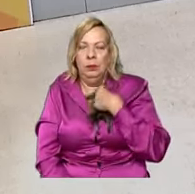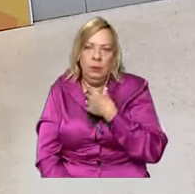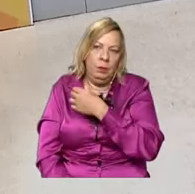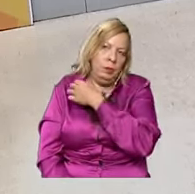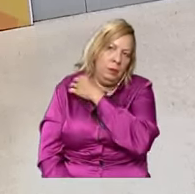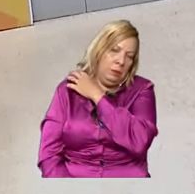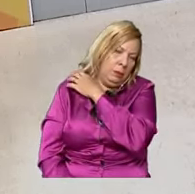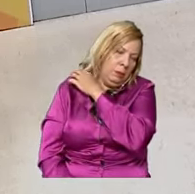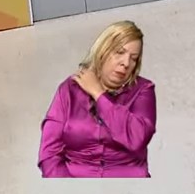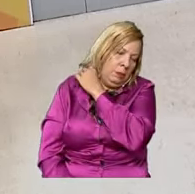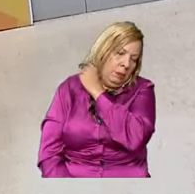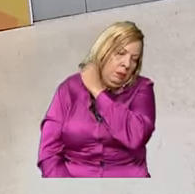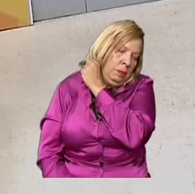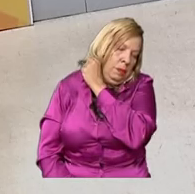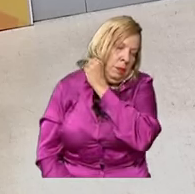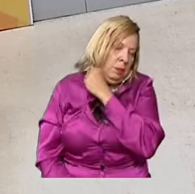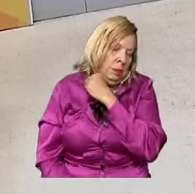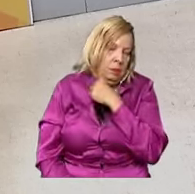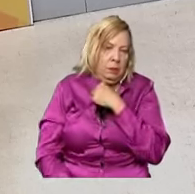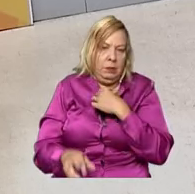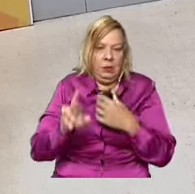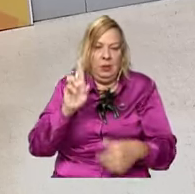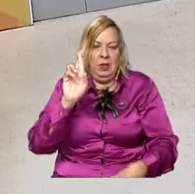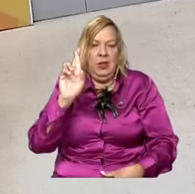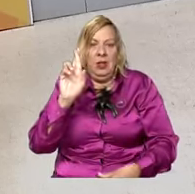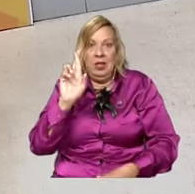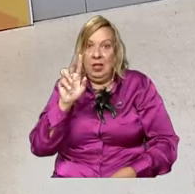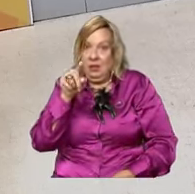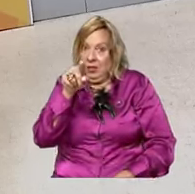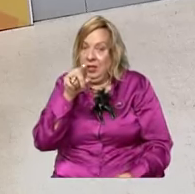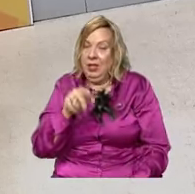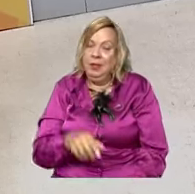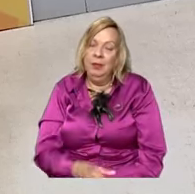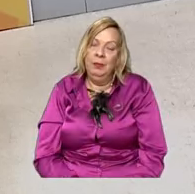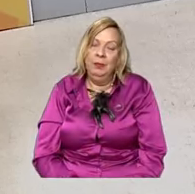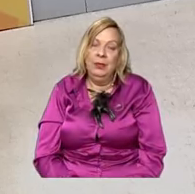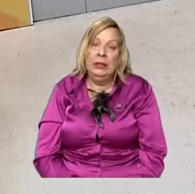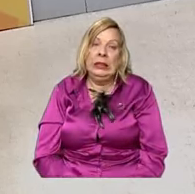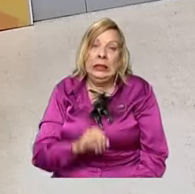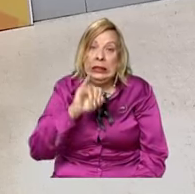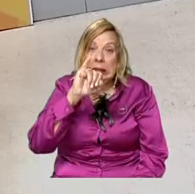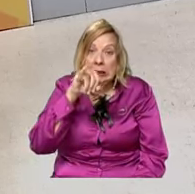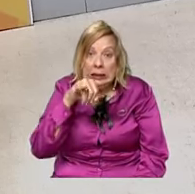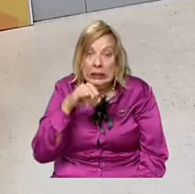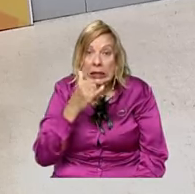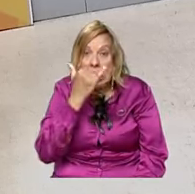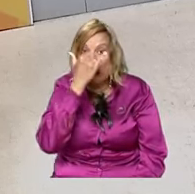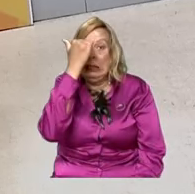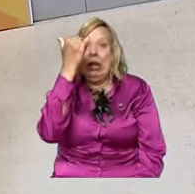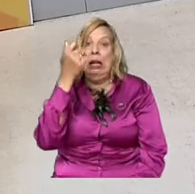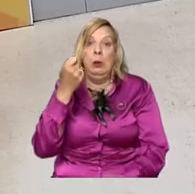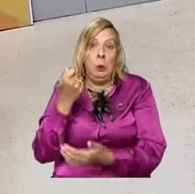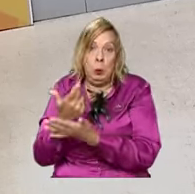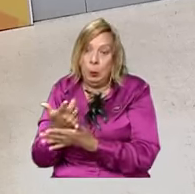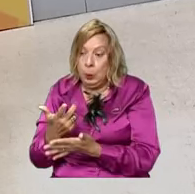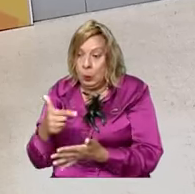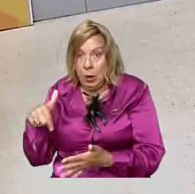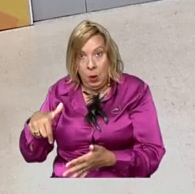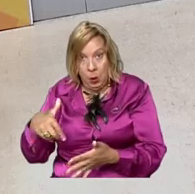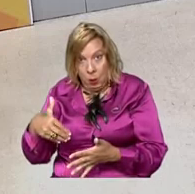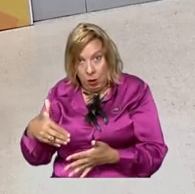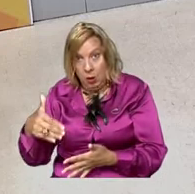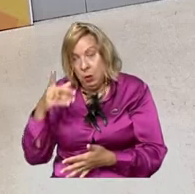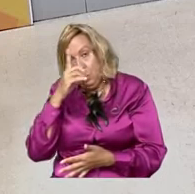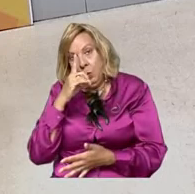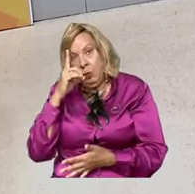que está participando nesse domingo. Se você não participou essa semana, olha só, não deixe isso acontecer de novo não, hein? Já adquire aí